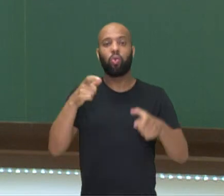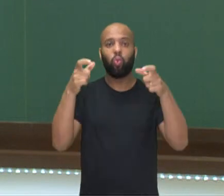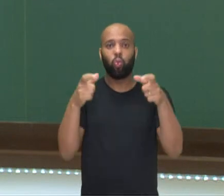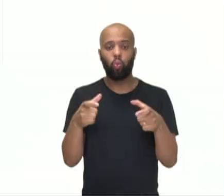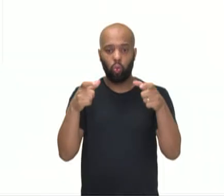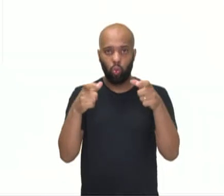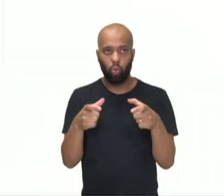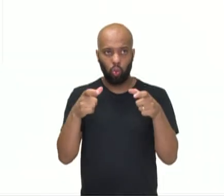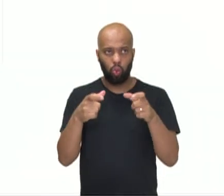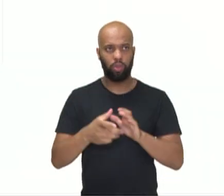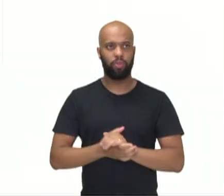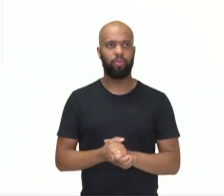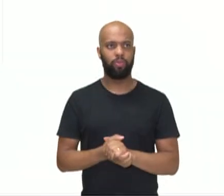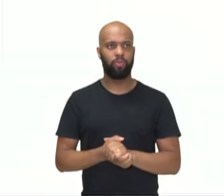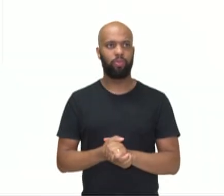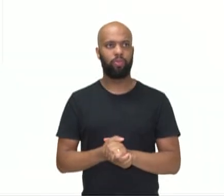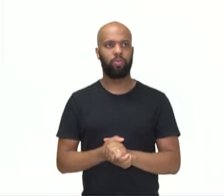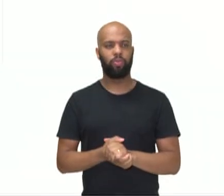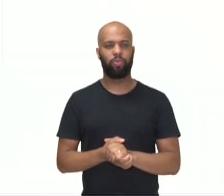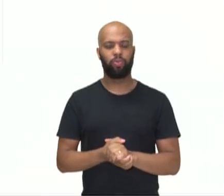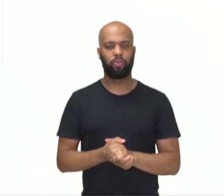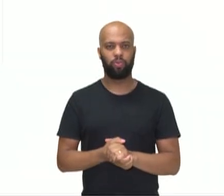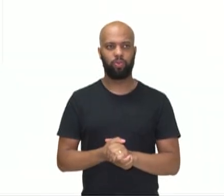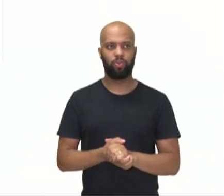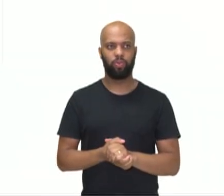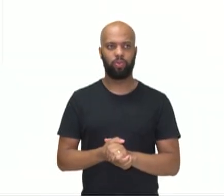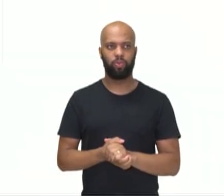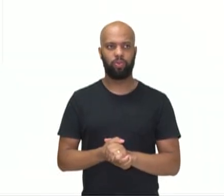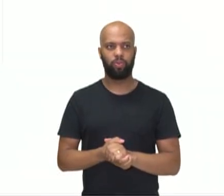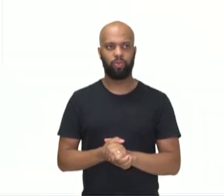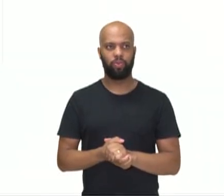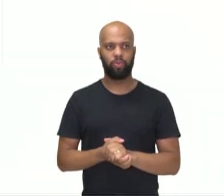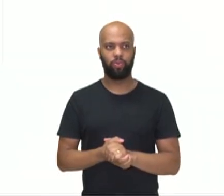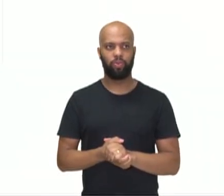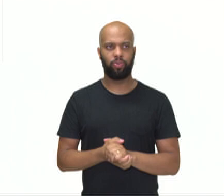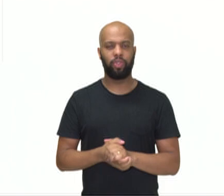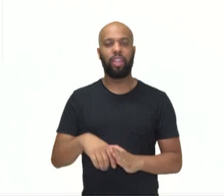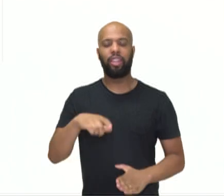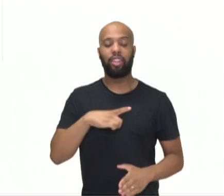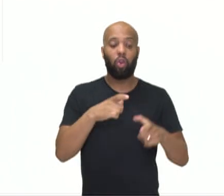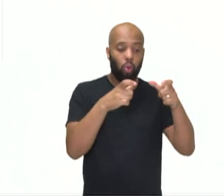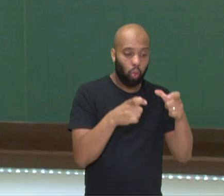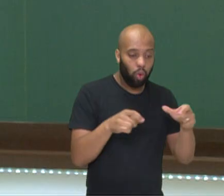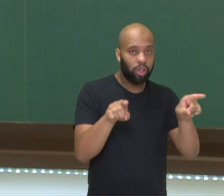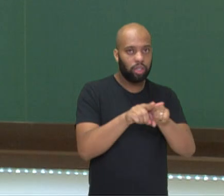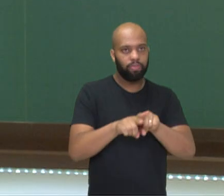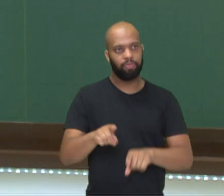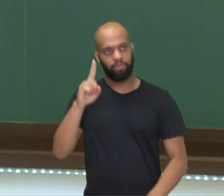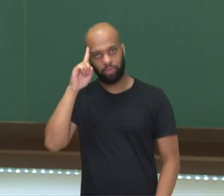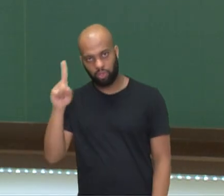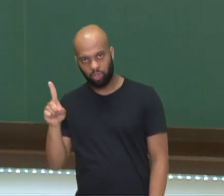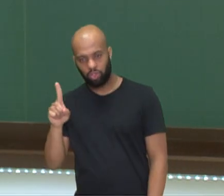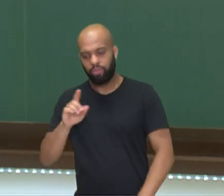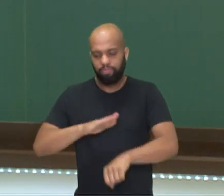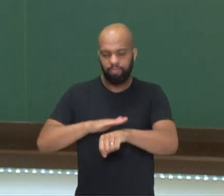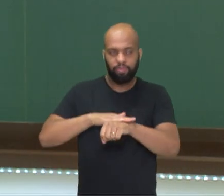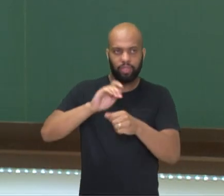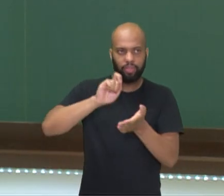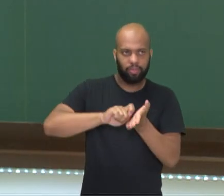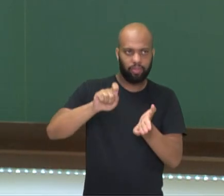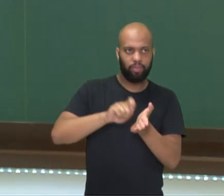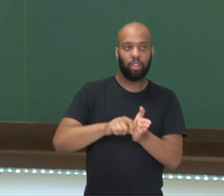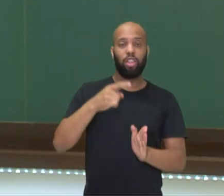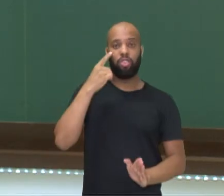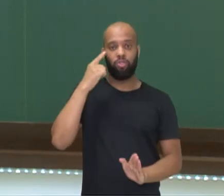lugar, Granada, ó, lugar e fecha, né? Então, ó, lugar e a data. Quando que foi escrito? Olha